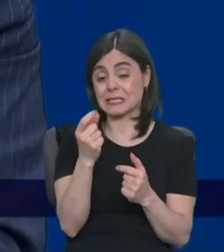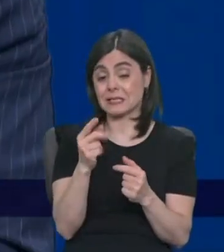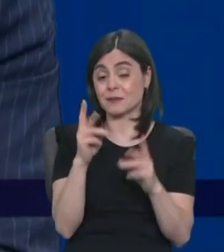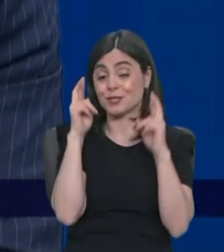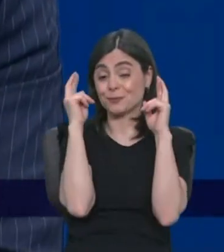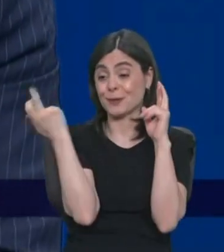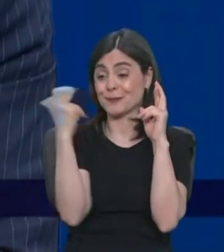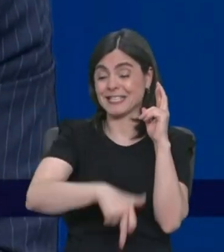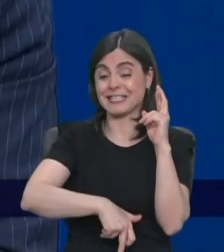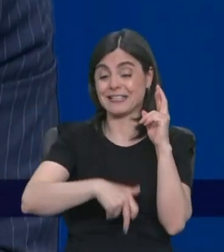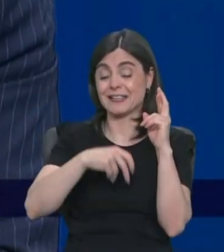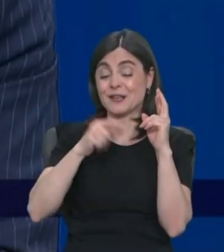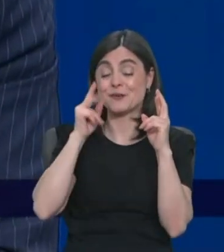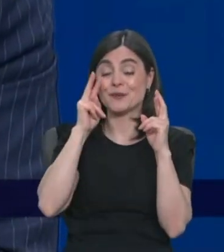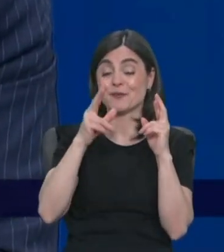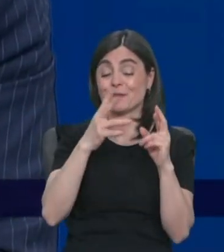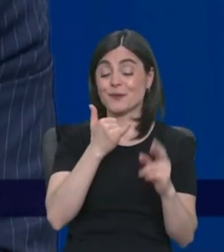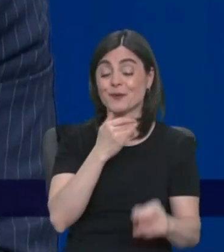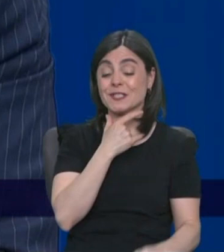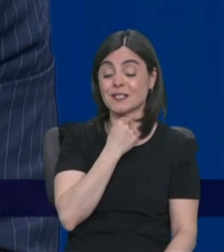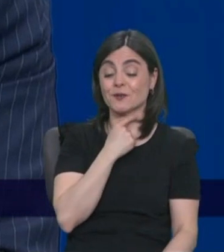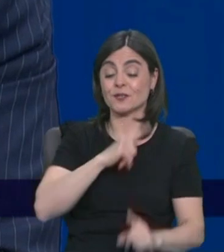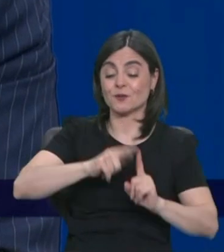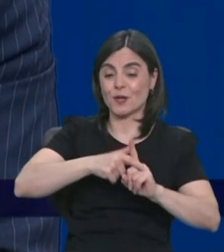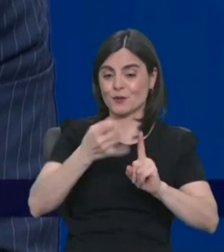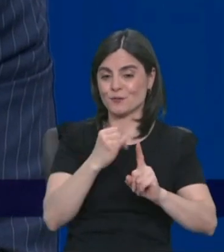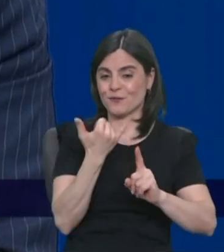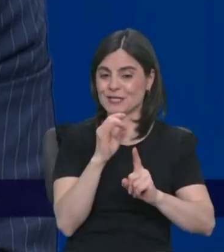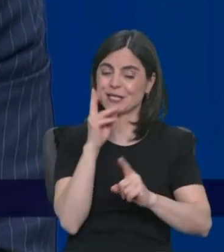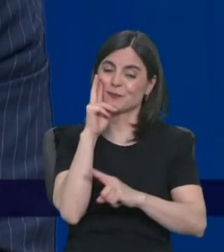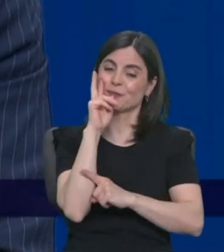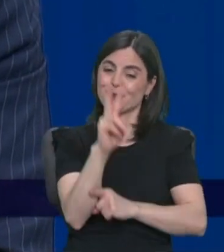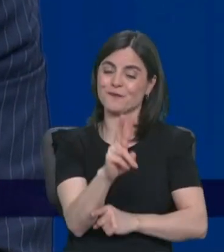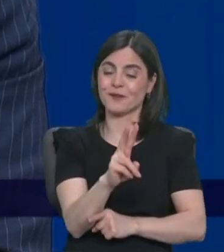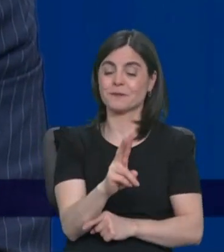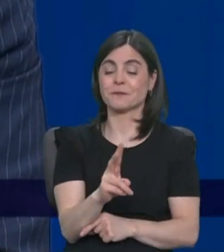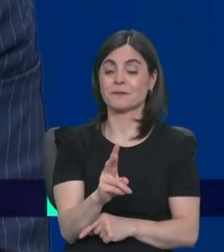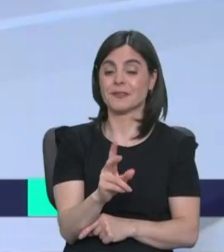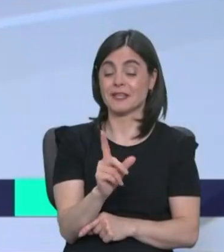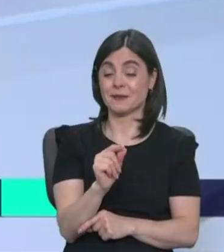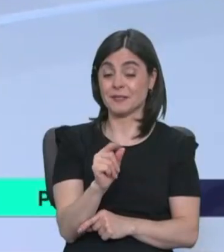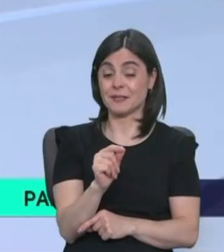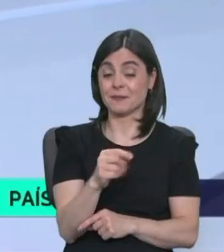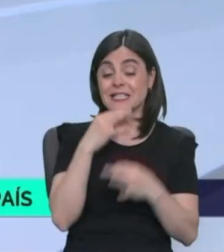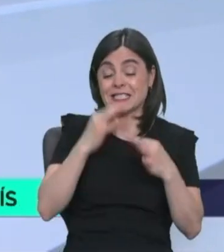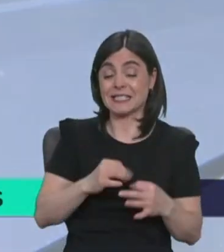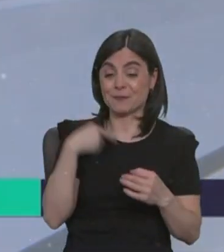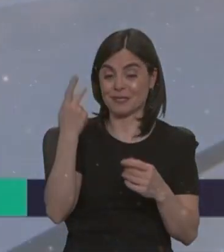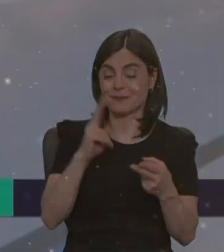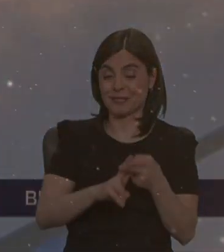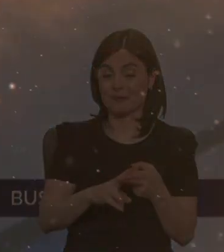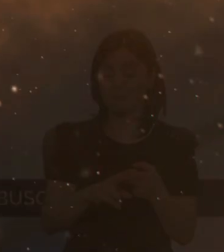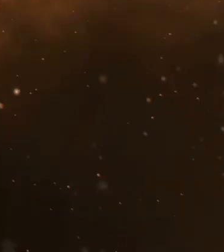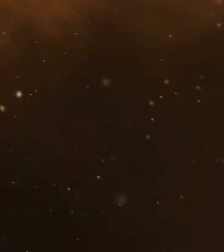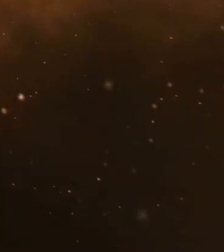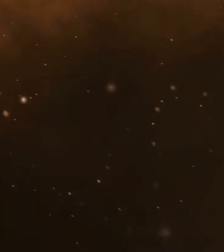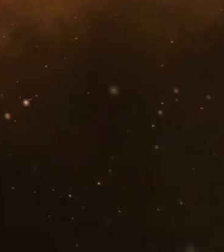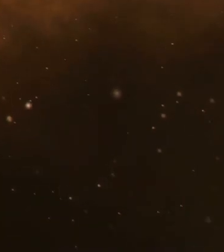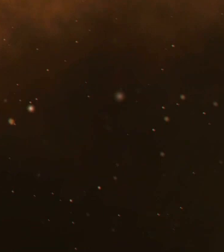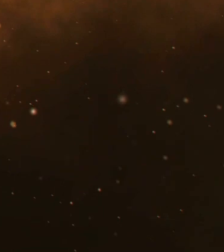todos nesse dia de 12 de agosto de 2026 para poder apreciar. Certo é que estaremos cá para a semana. Miguel, muito obrigado. Esperemos. Um bom dia. Bom dia.